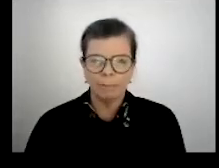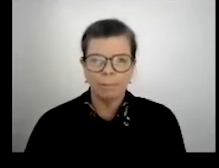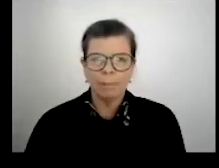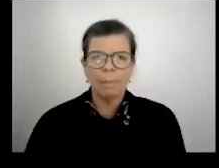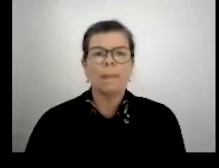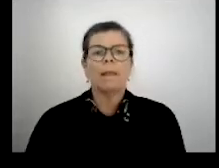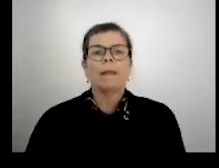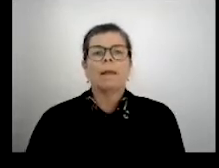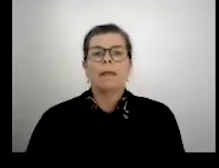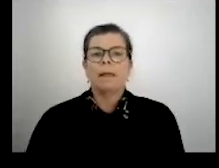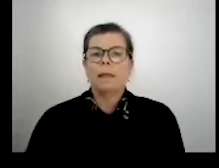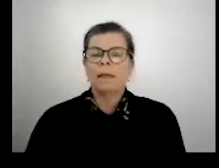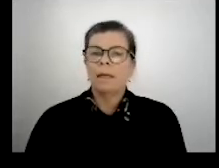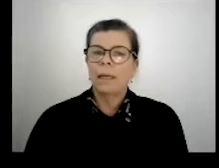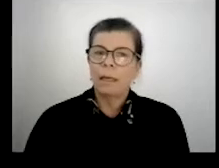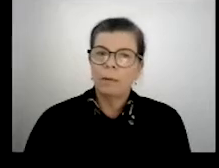realidade.